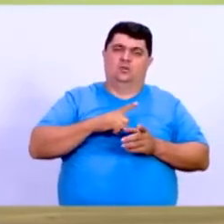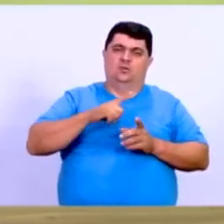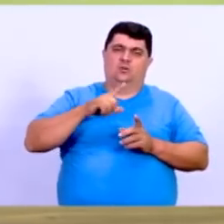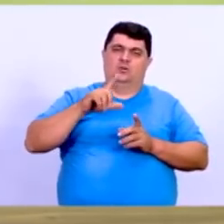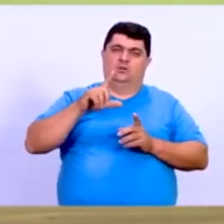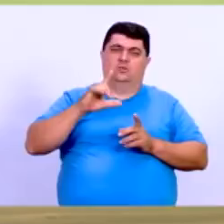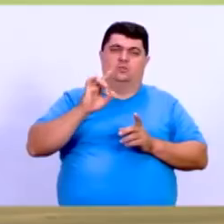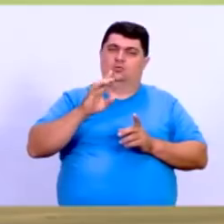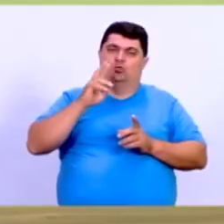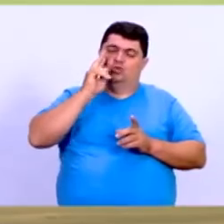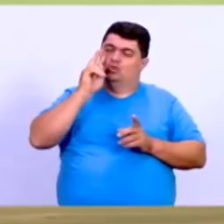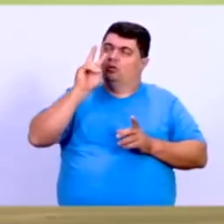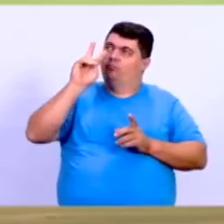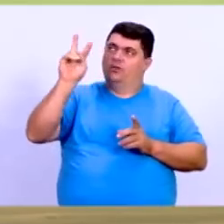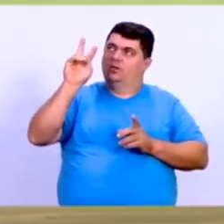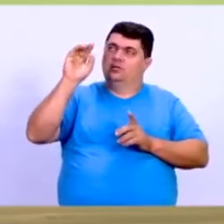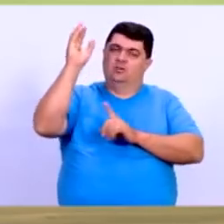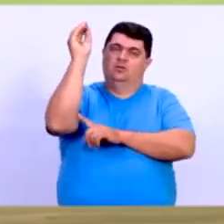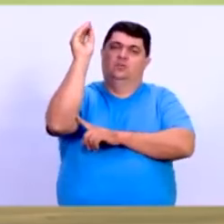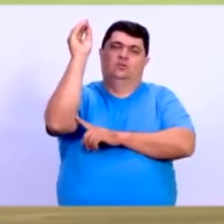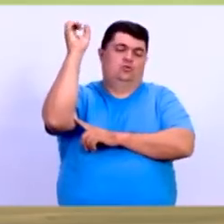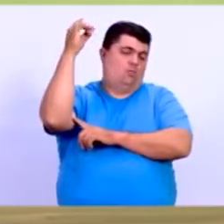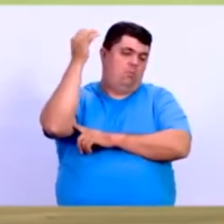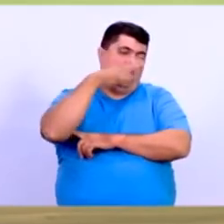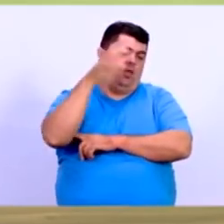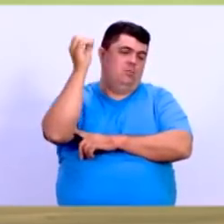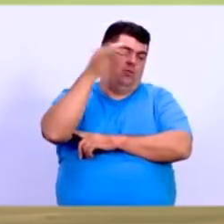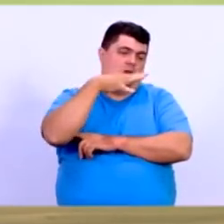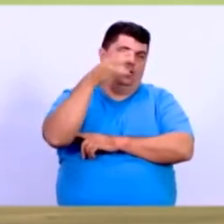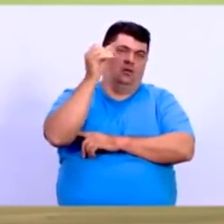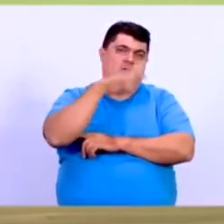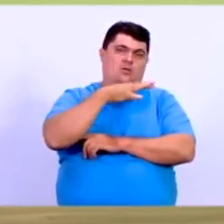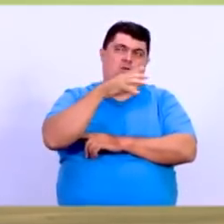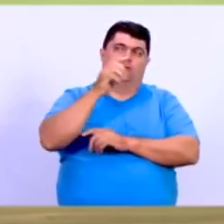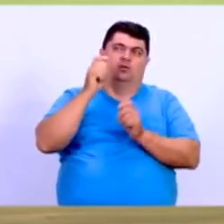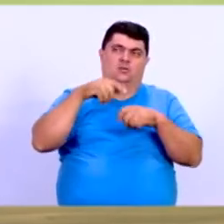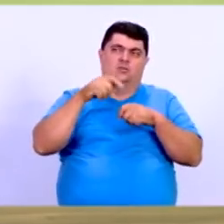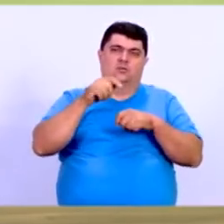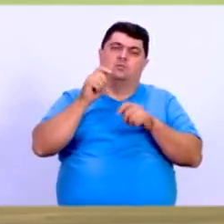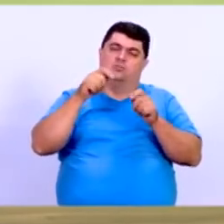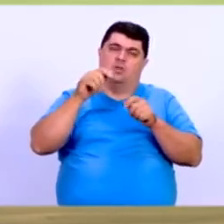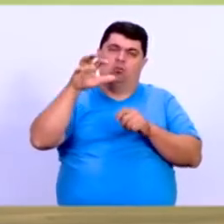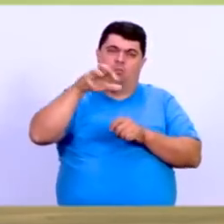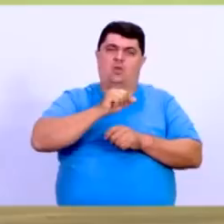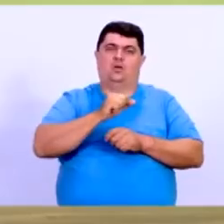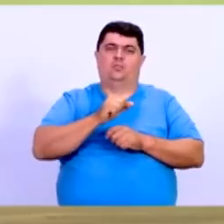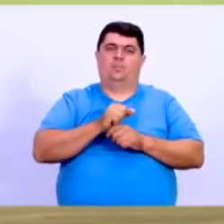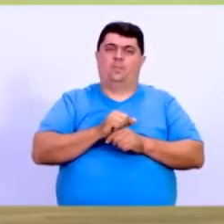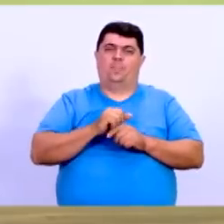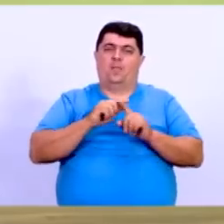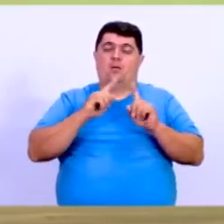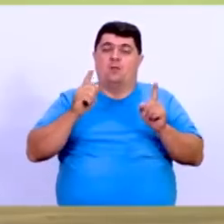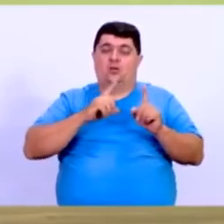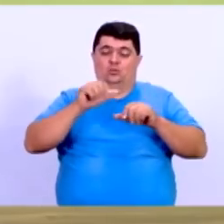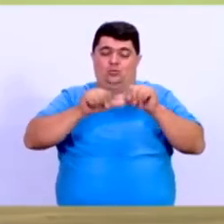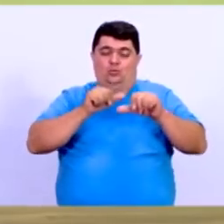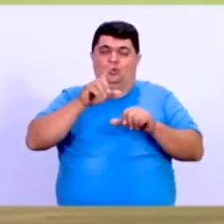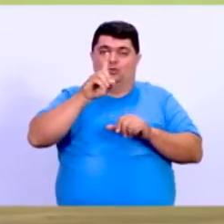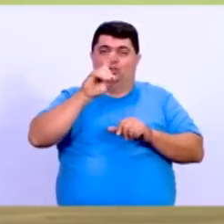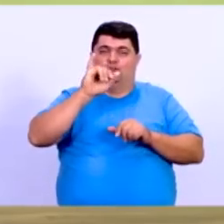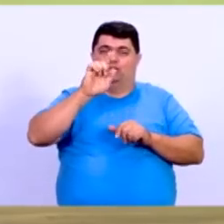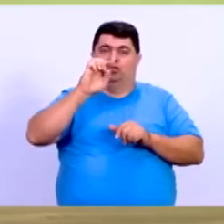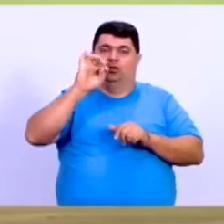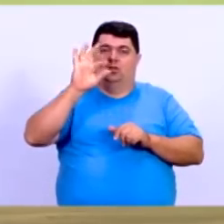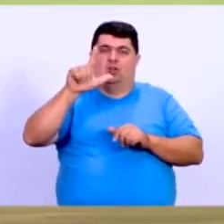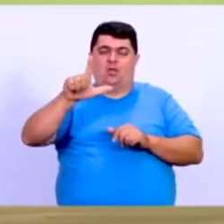único, eu só posso ver o sinal. Se eu tiver uma antena com bombril aqui, eu consigo captar o sinal dessa televisão, mas aí veio a TV digital. Por que a TV digital?